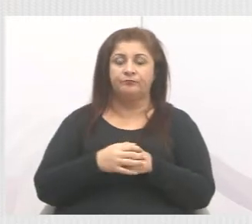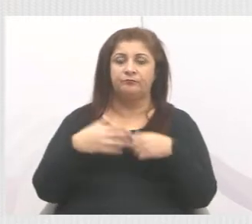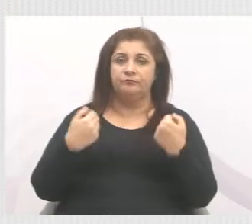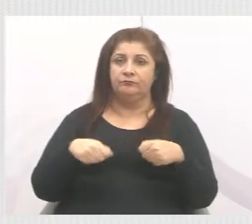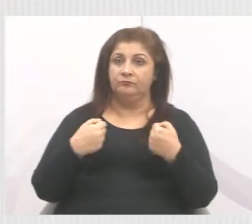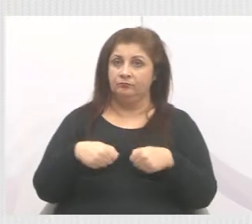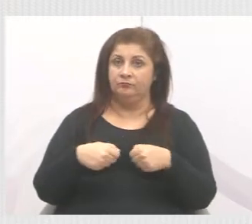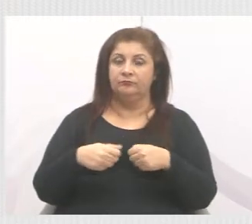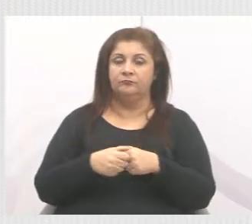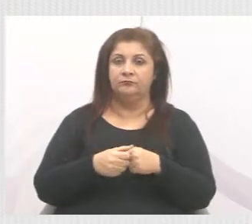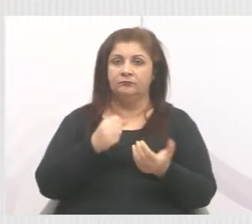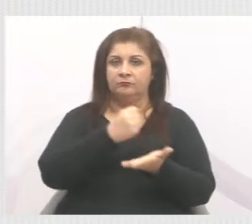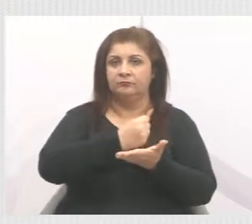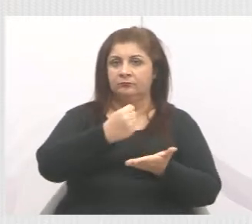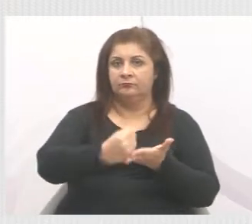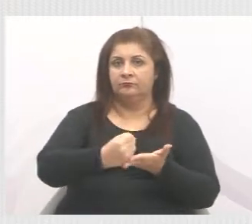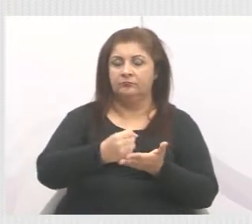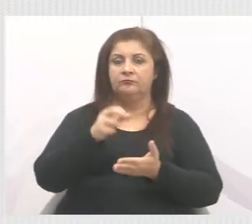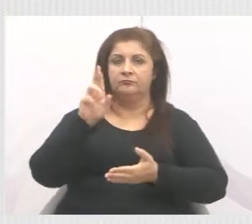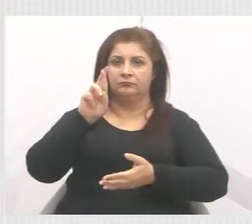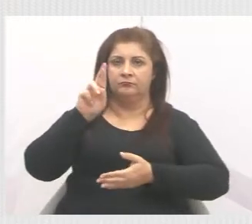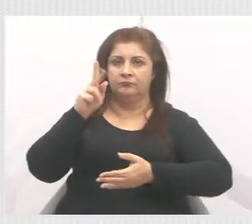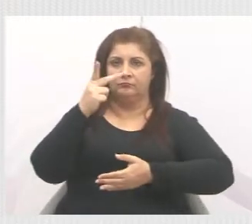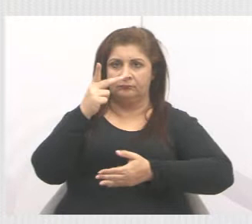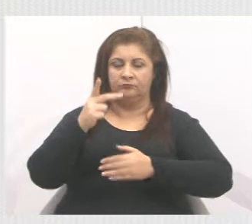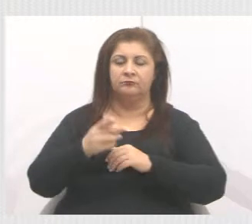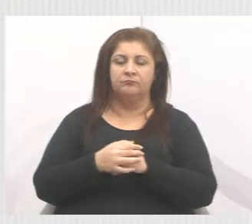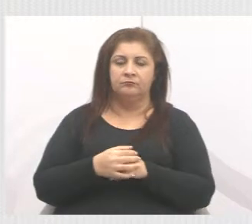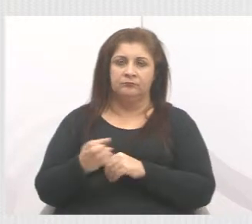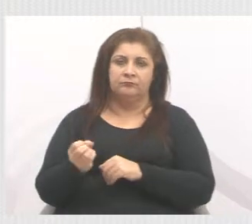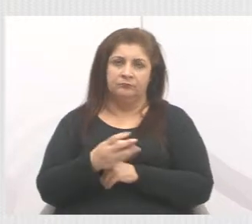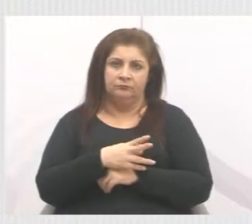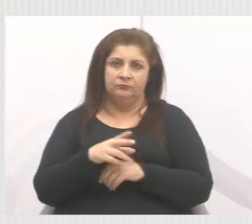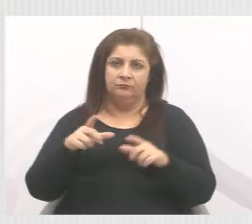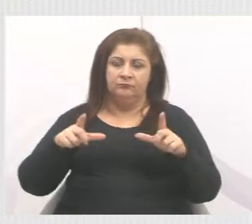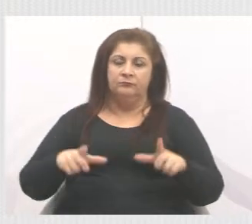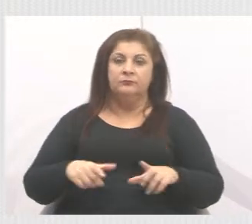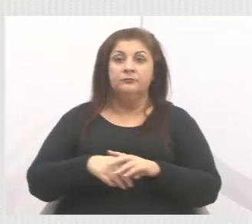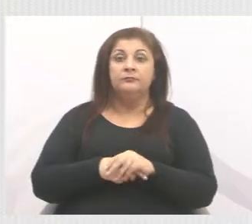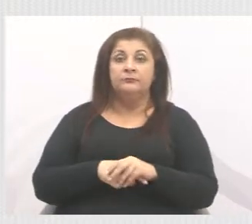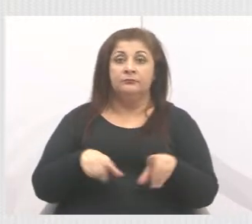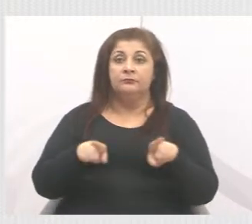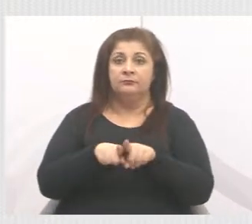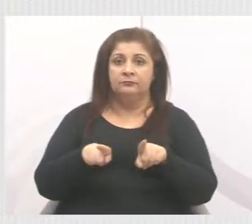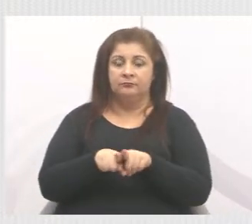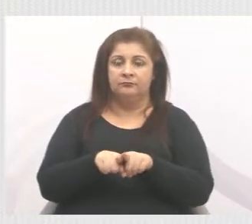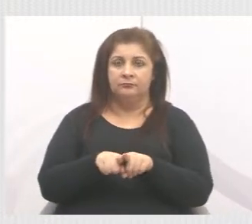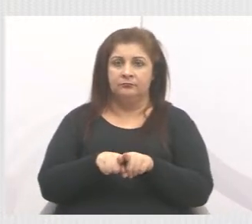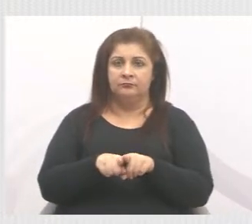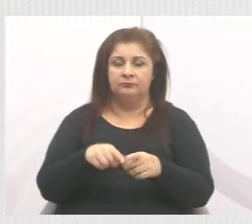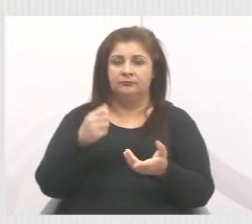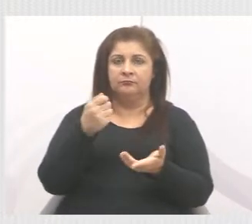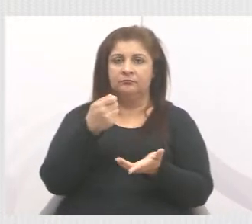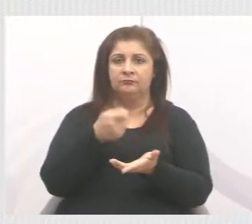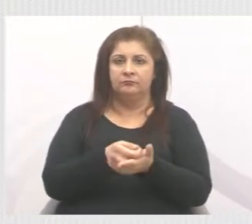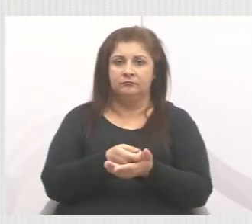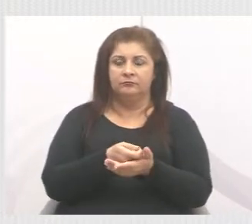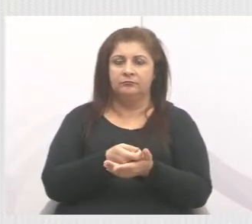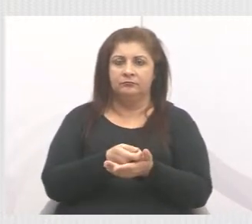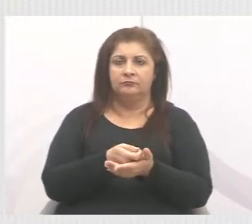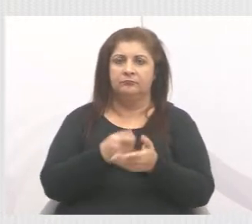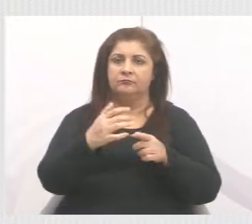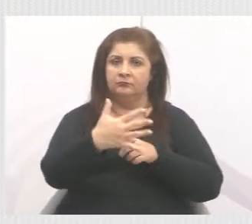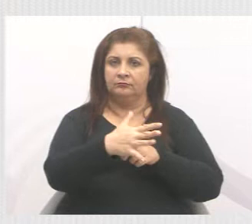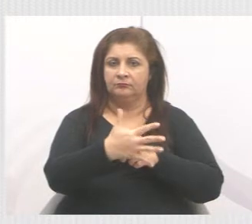que a contratação de RH para essas novas unidades e também a aquisição de equipamentos para as